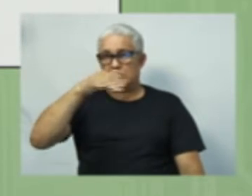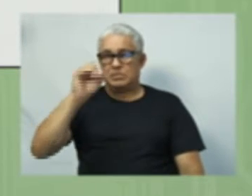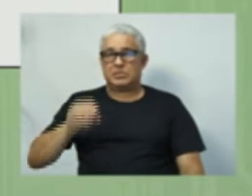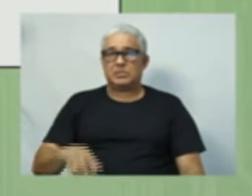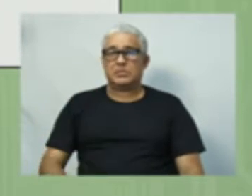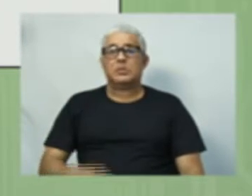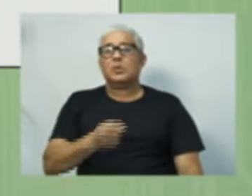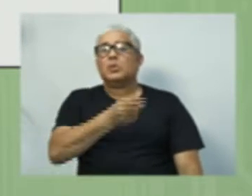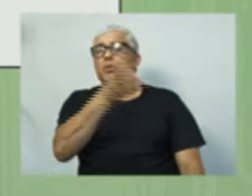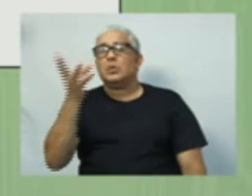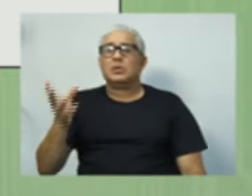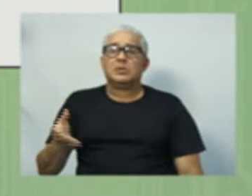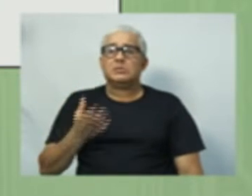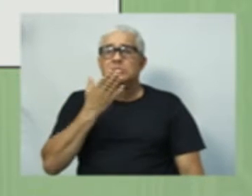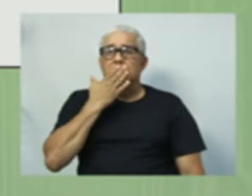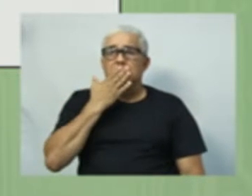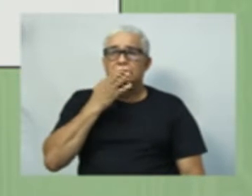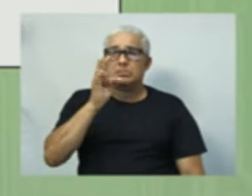espécies de tributos?